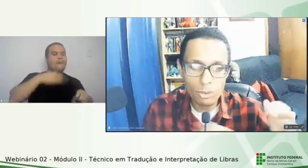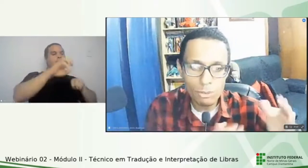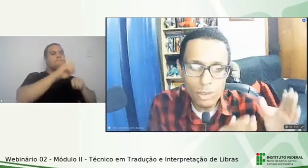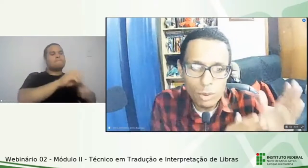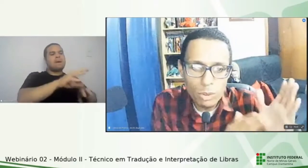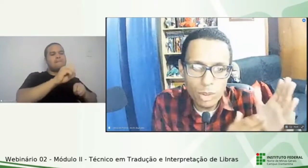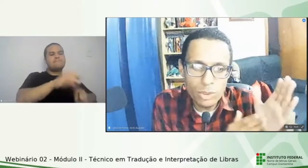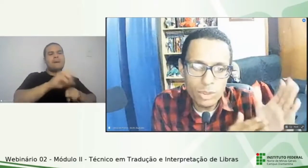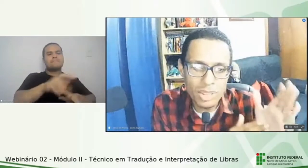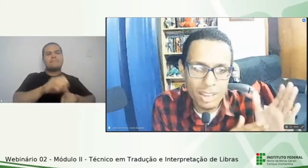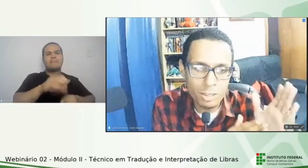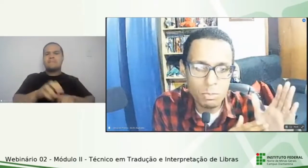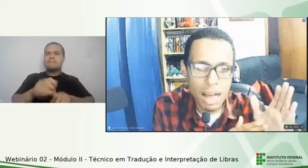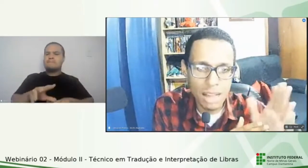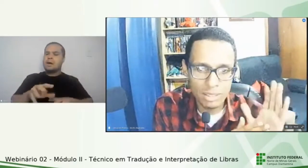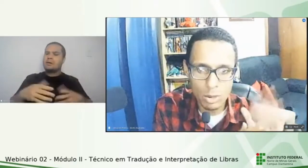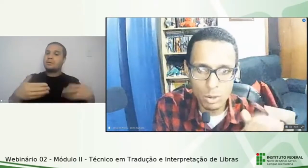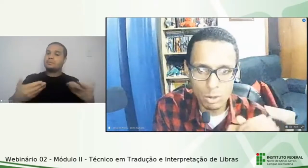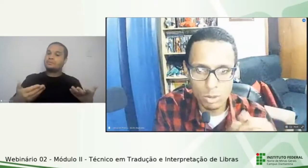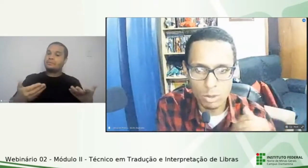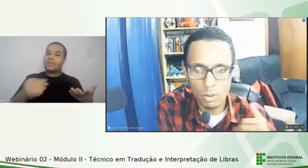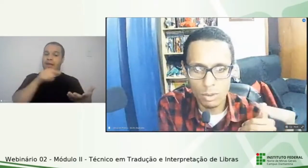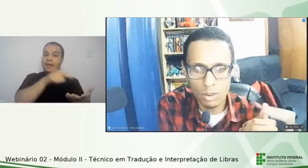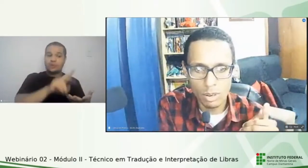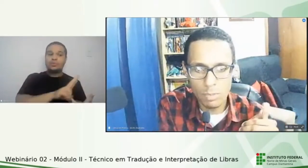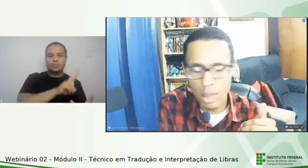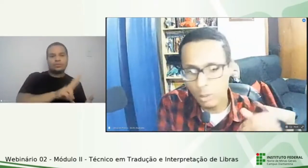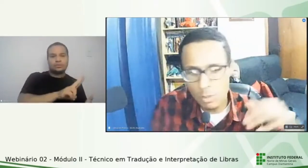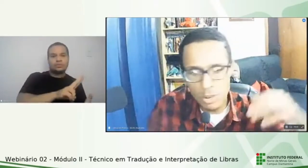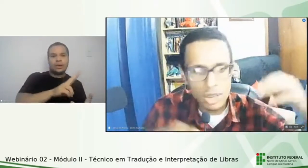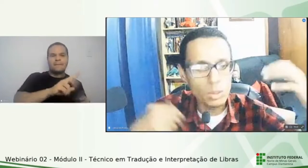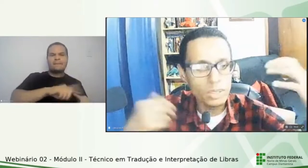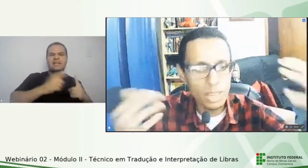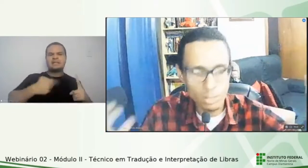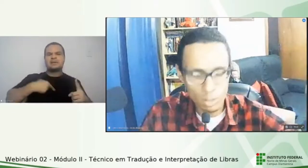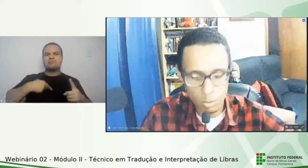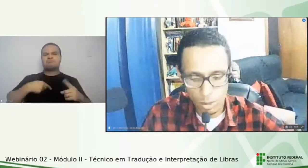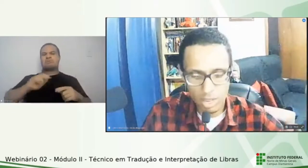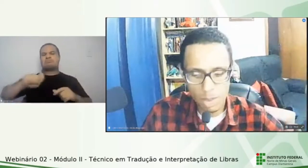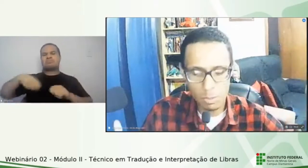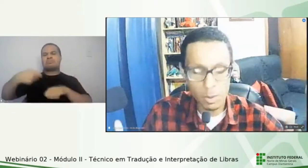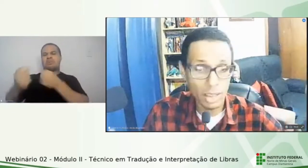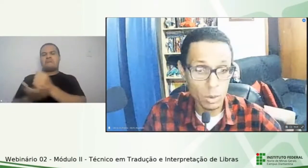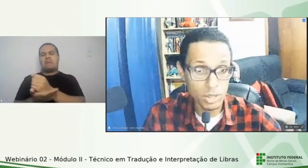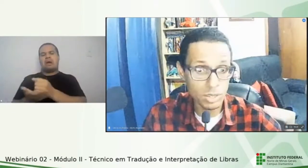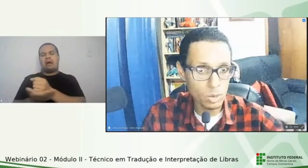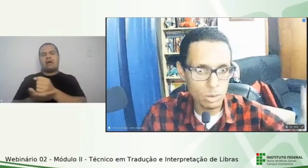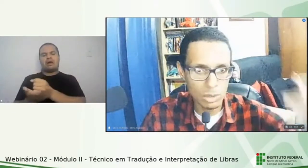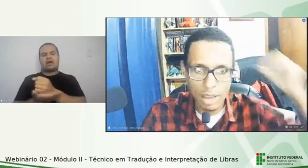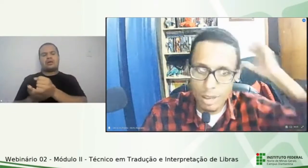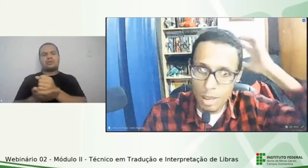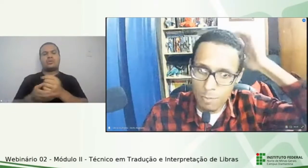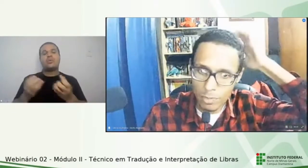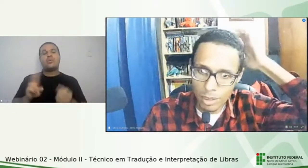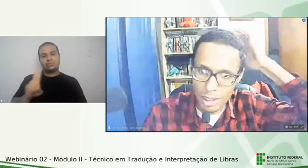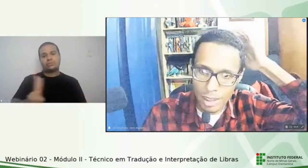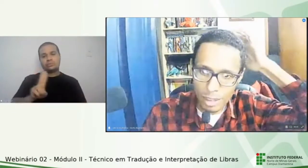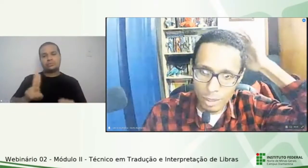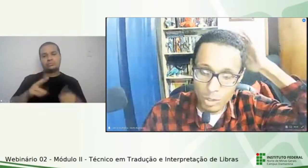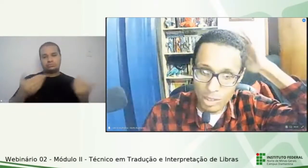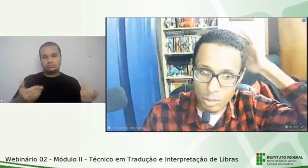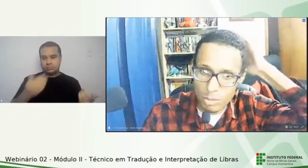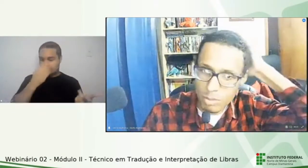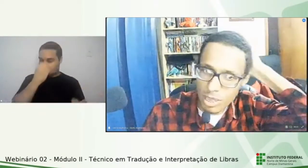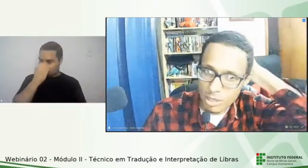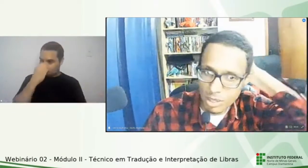Ou eu fico só nos sinais básicos? Pego Libras em contexto, por exemplo, para quem conheceu isso lá,